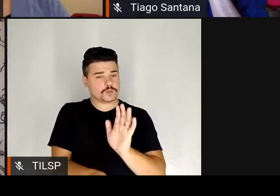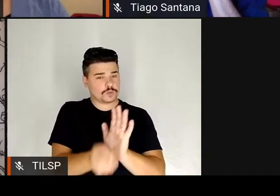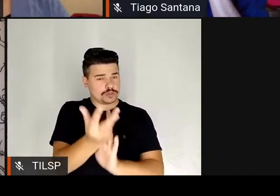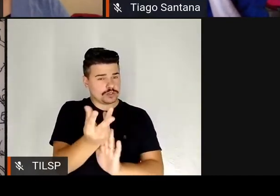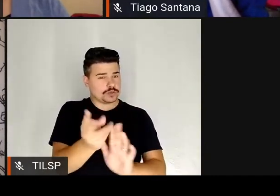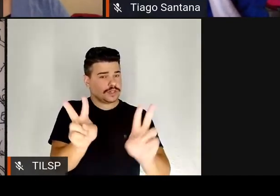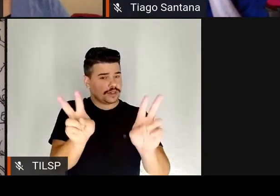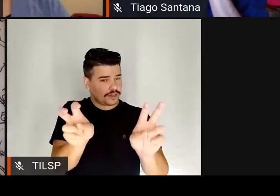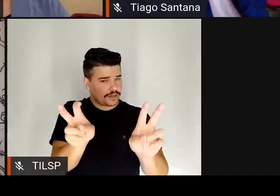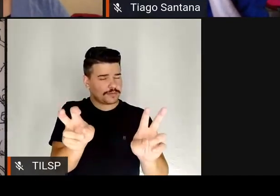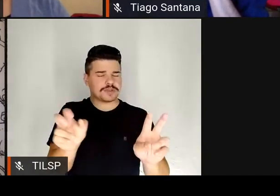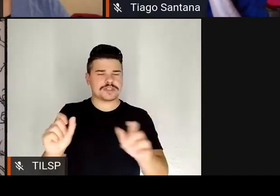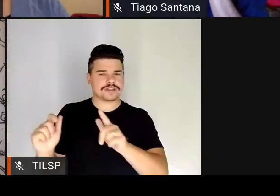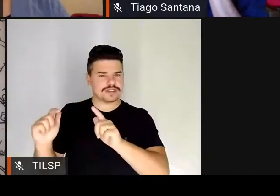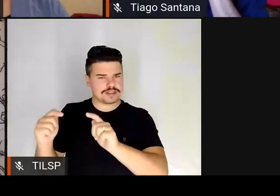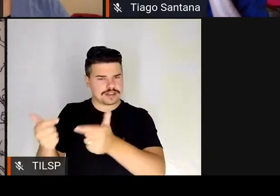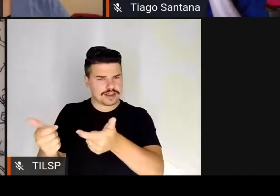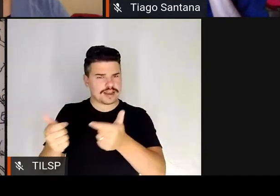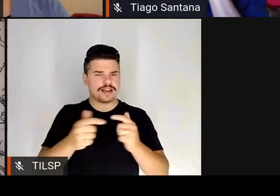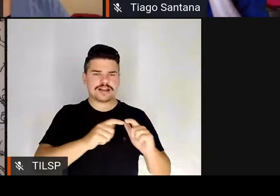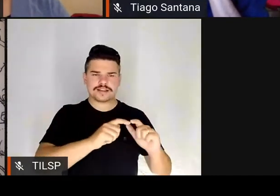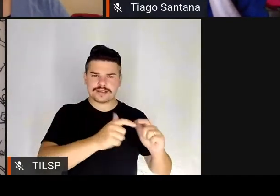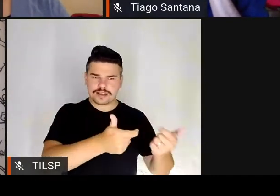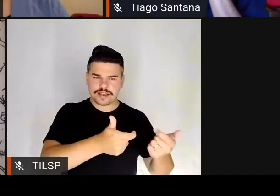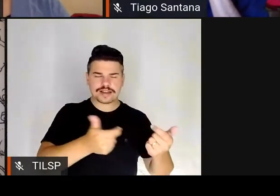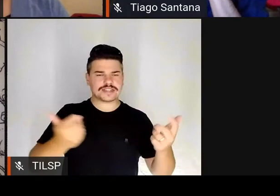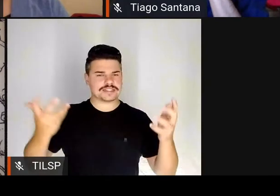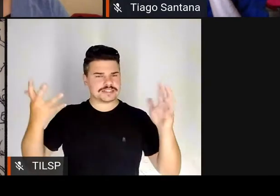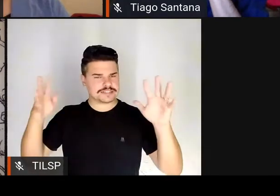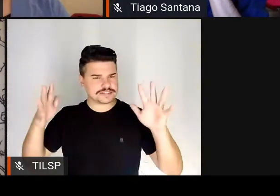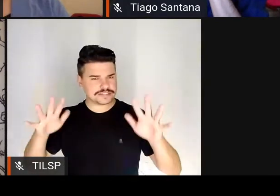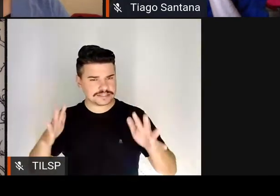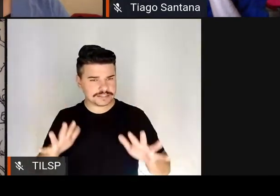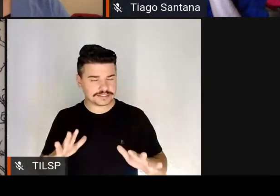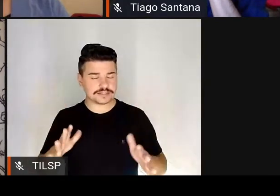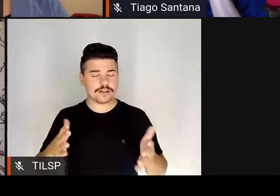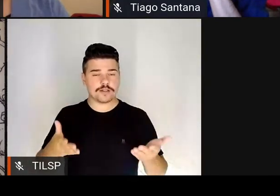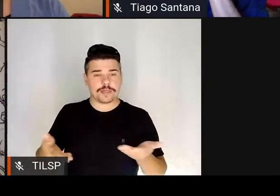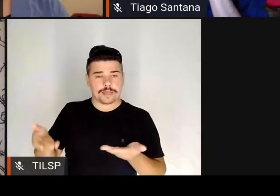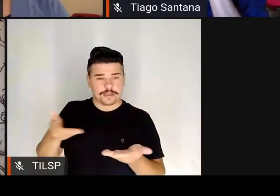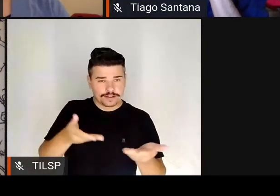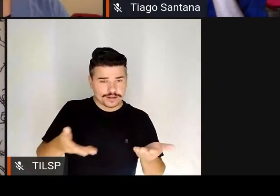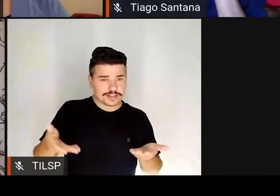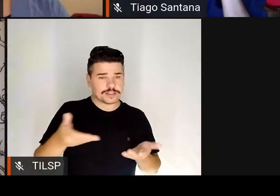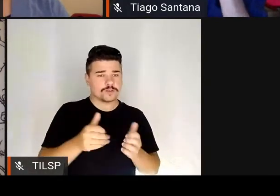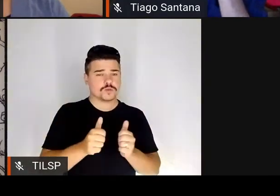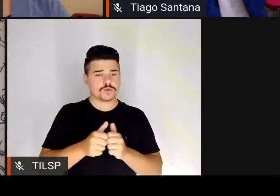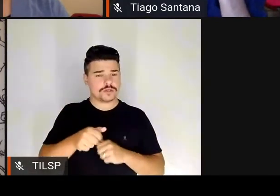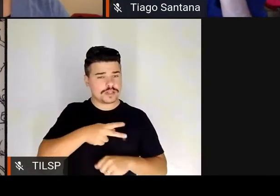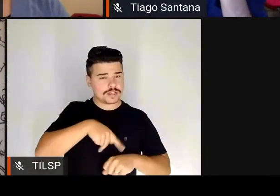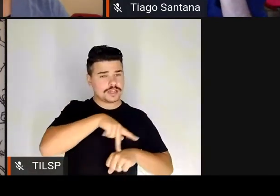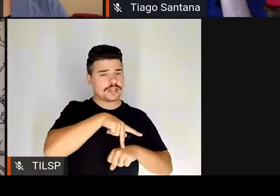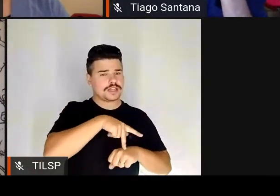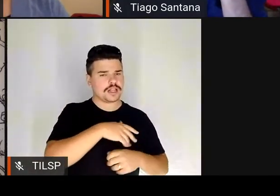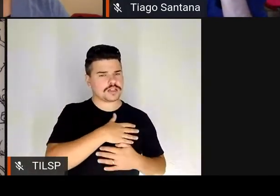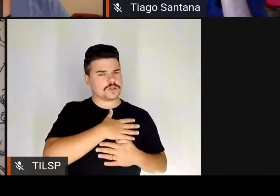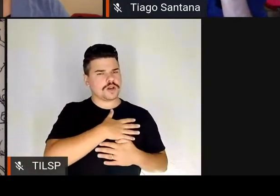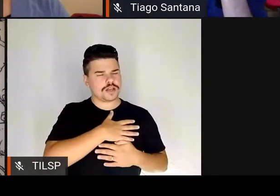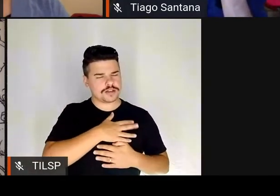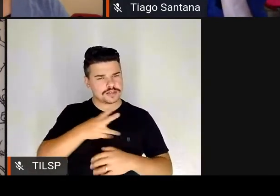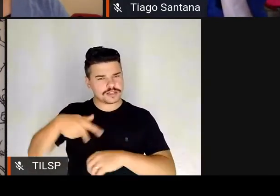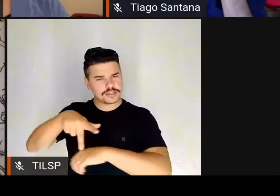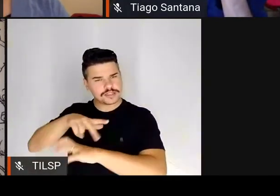contexto de realmente entre guerras, de crises, né, e essa relação com o